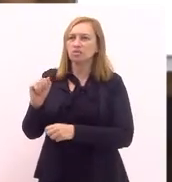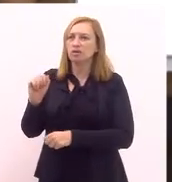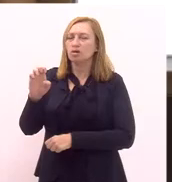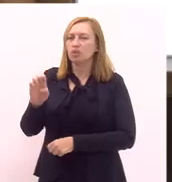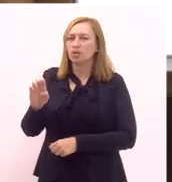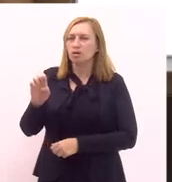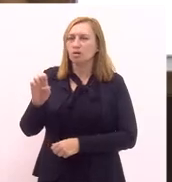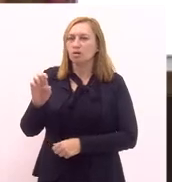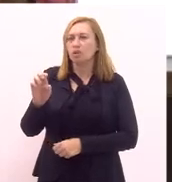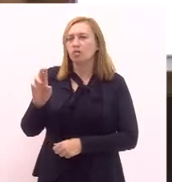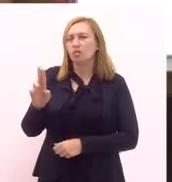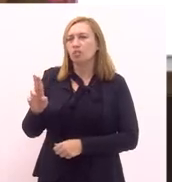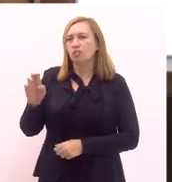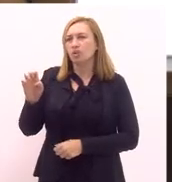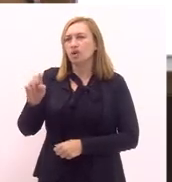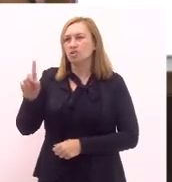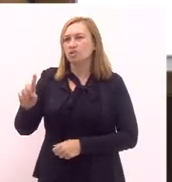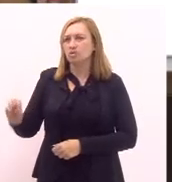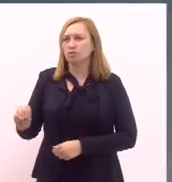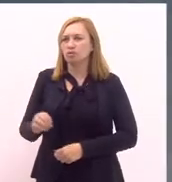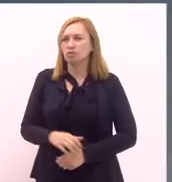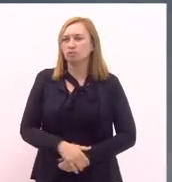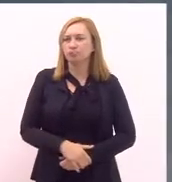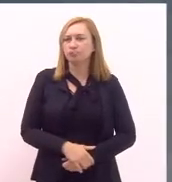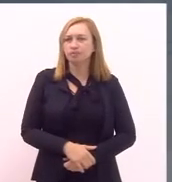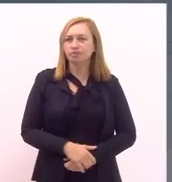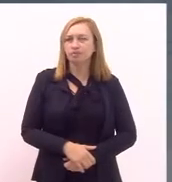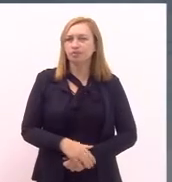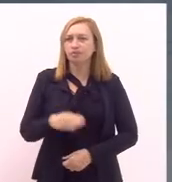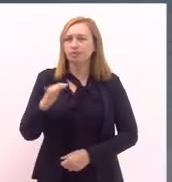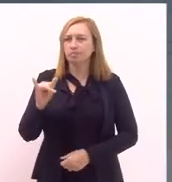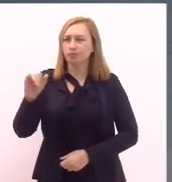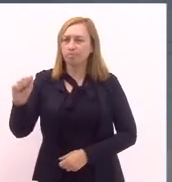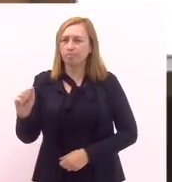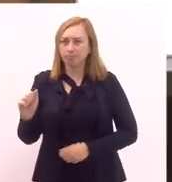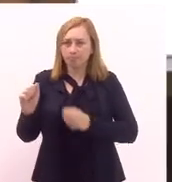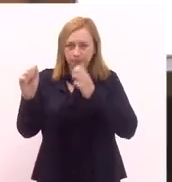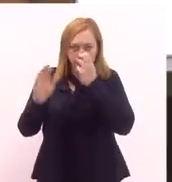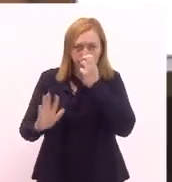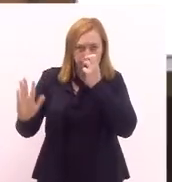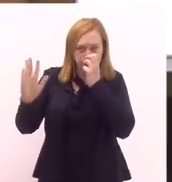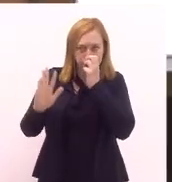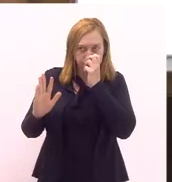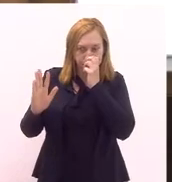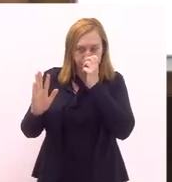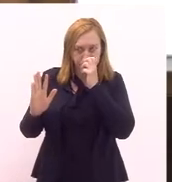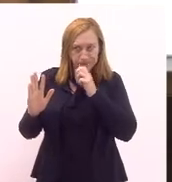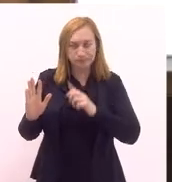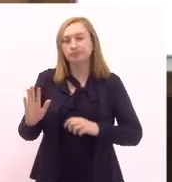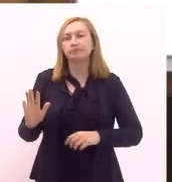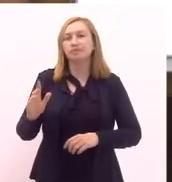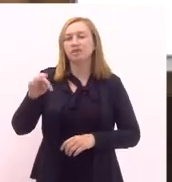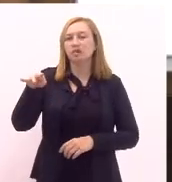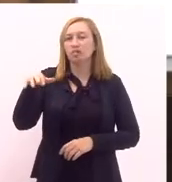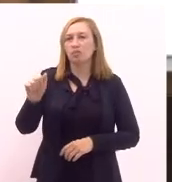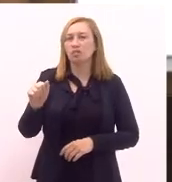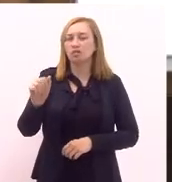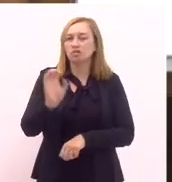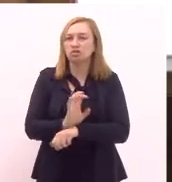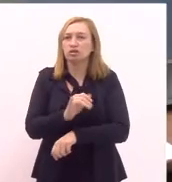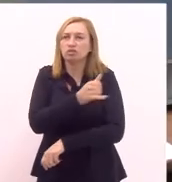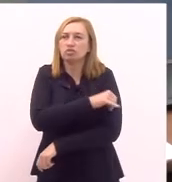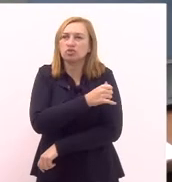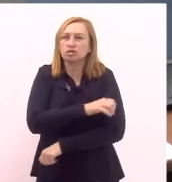seja bem-vinda Oi Bia Nunes Associação Estadual das Comunidades Quilombolas do Estado do Rio de